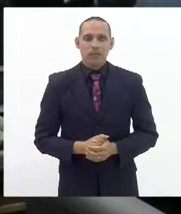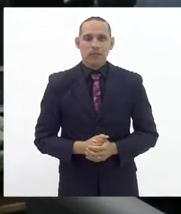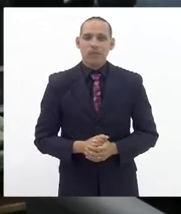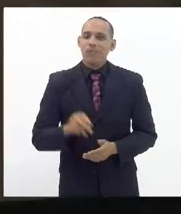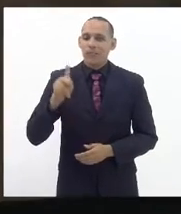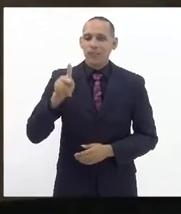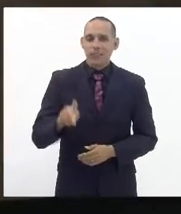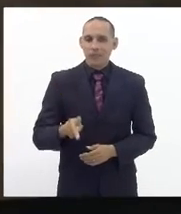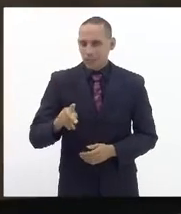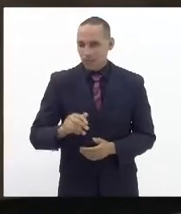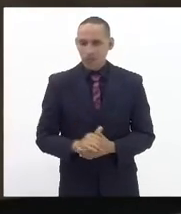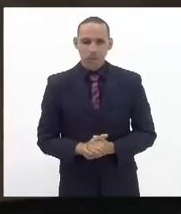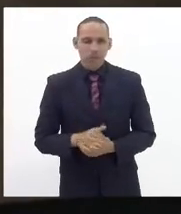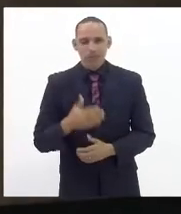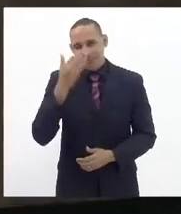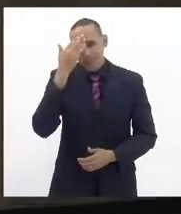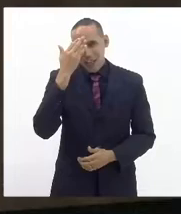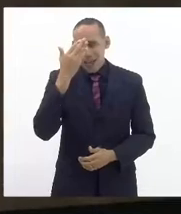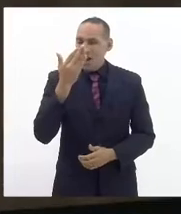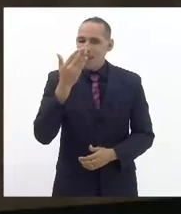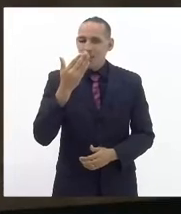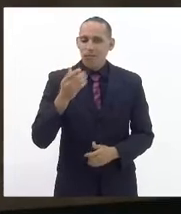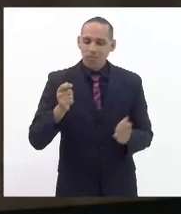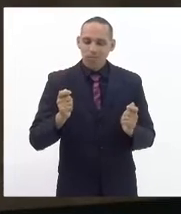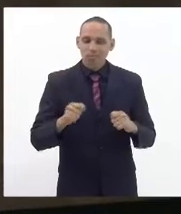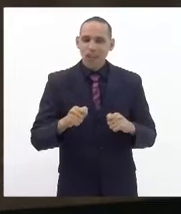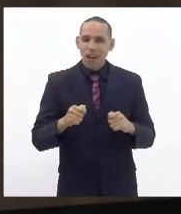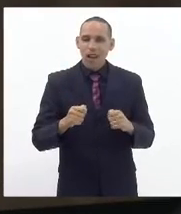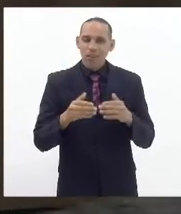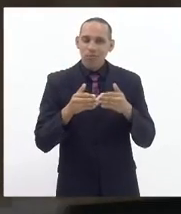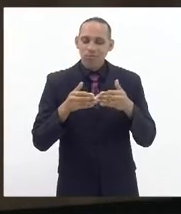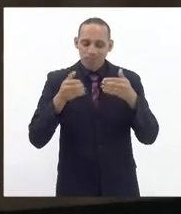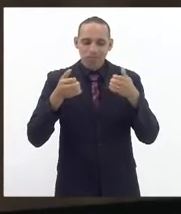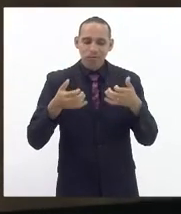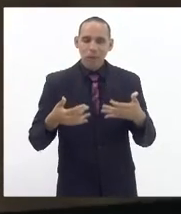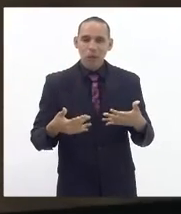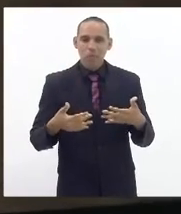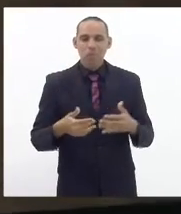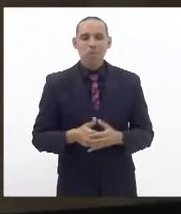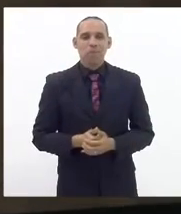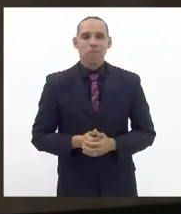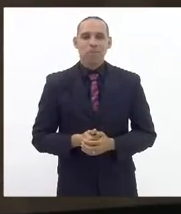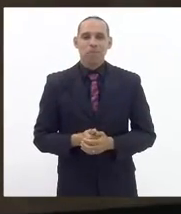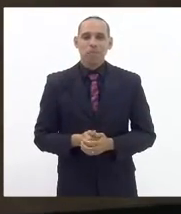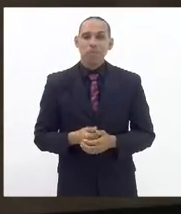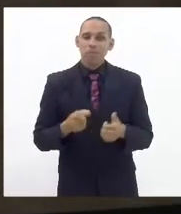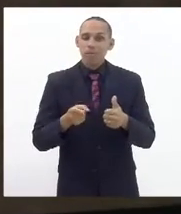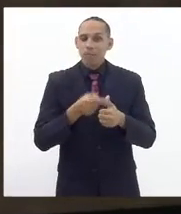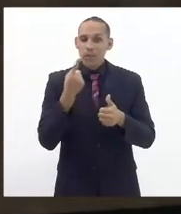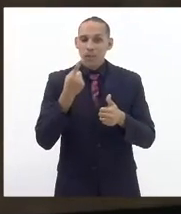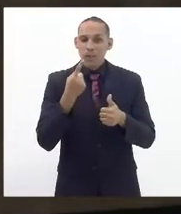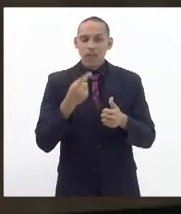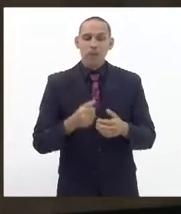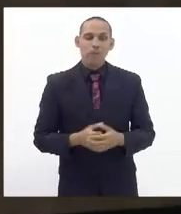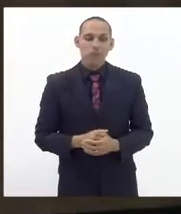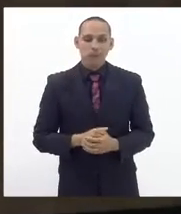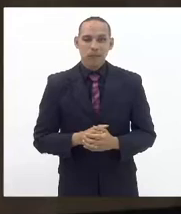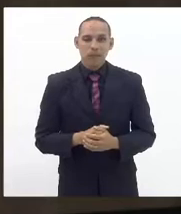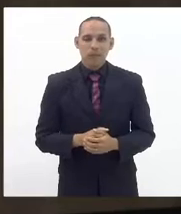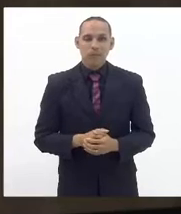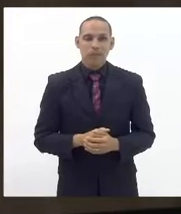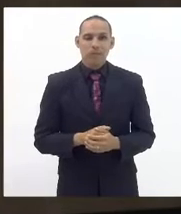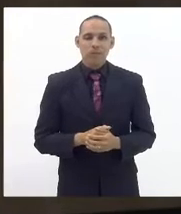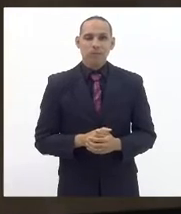Senhora presidente, eu agradeço a Vossa Excelência a possibilidade de fazer isso pela ordem. Em primeiro lugar, fazer aqui